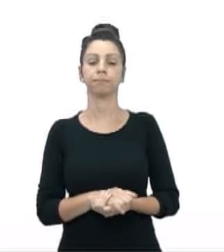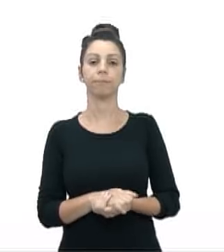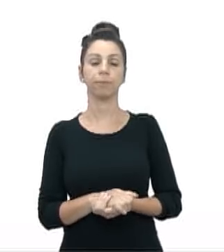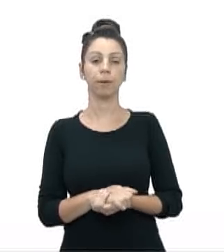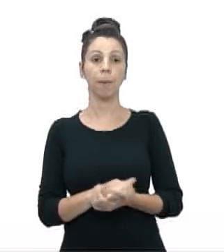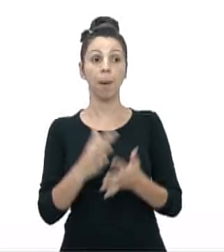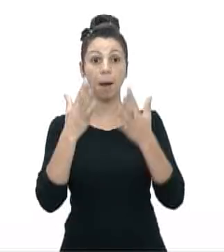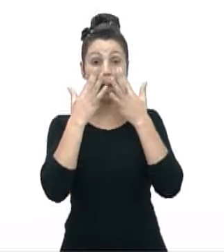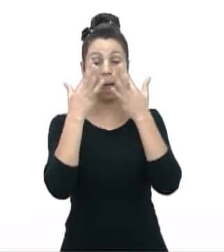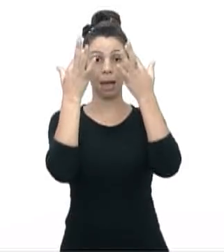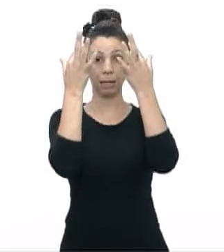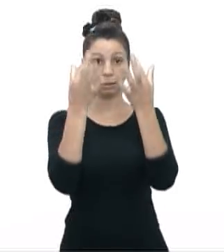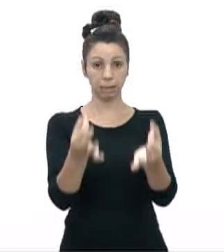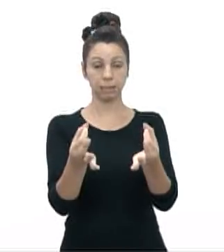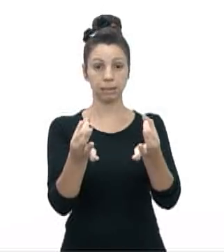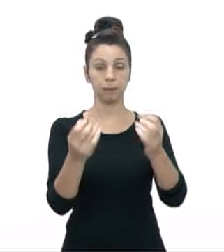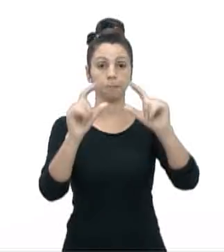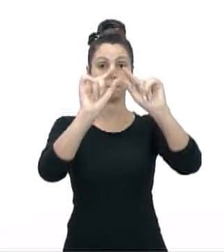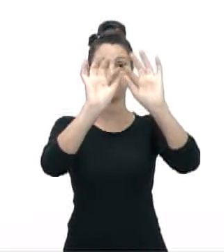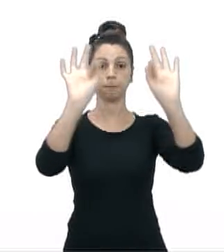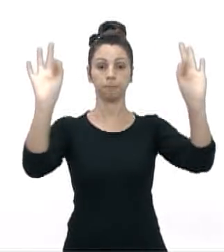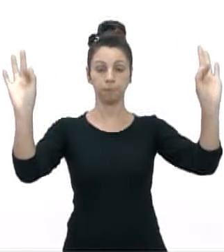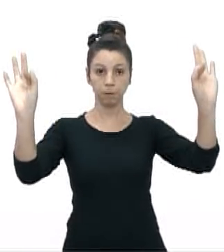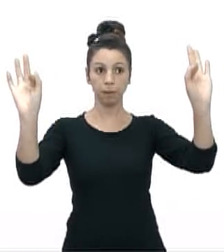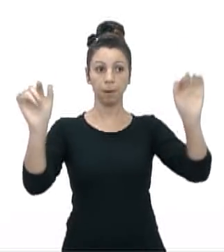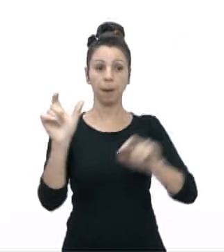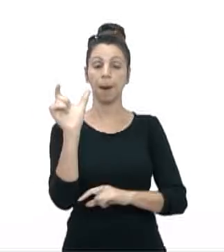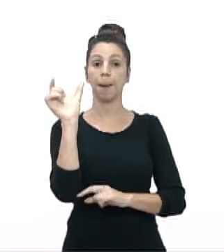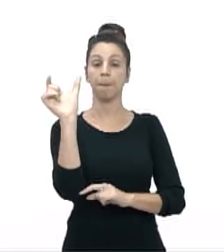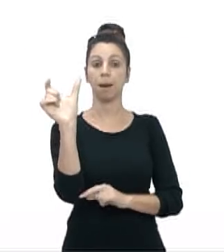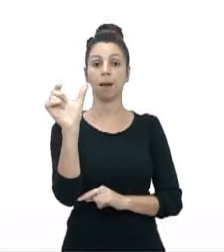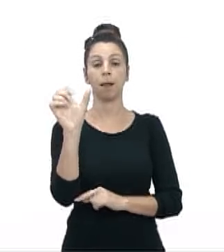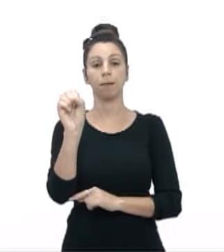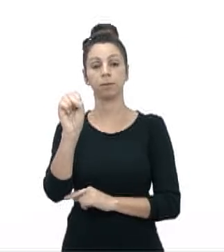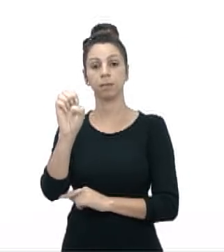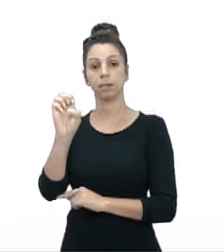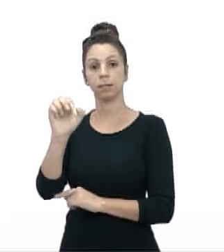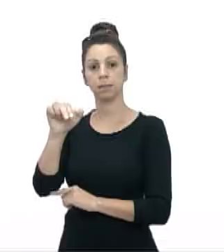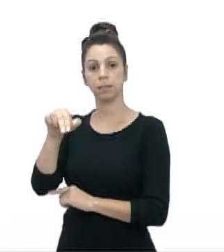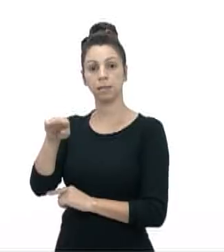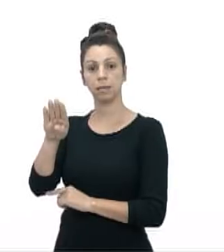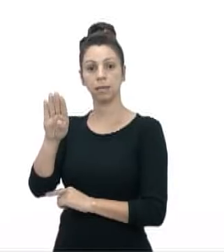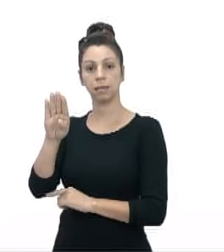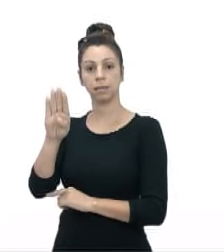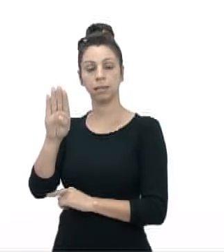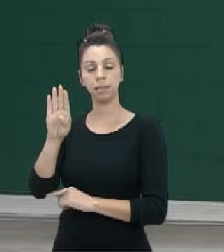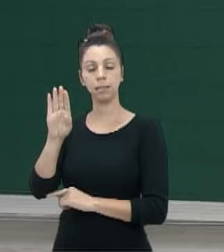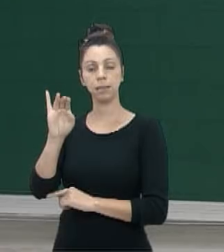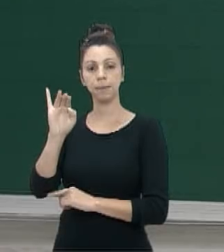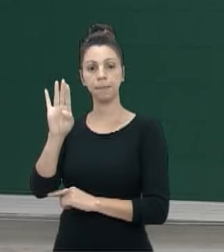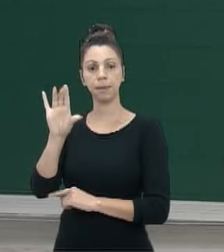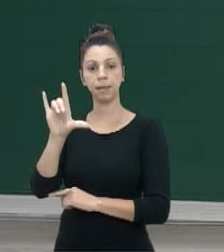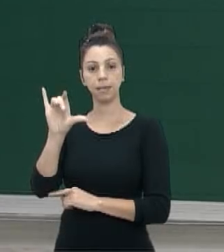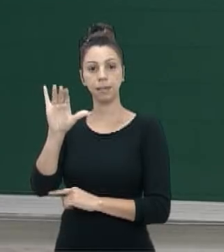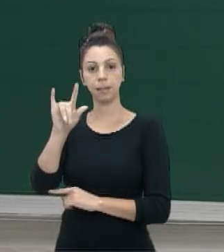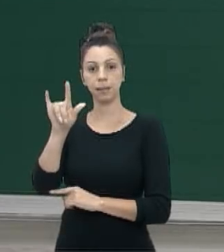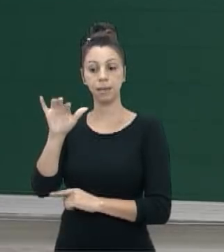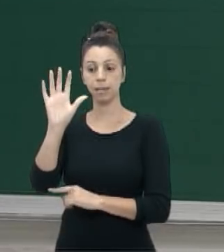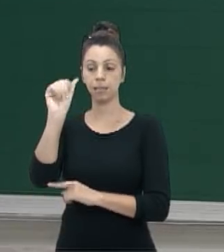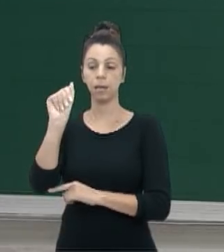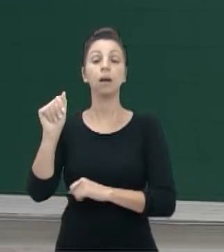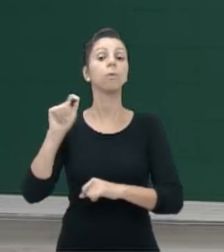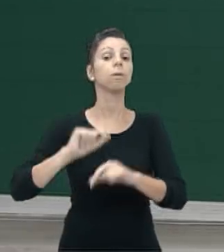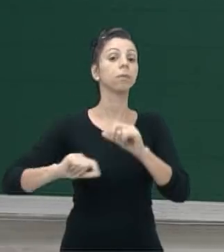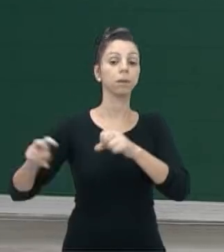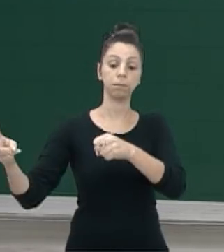chamar a atenção aqui nessa frase, pessoal, com relação à palavra sensibilizar, né? Sensibilizar é um verbo que